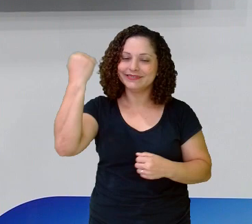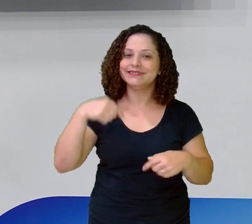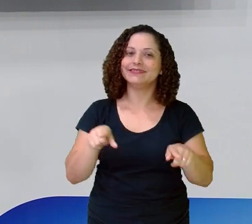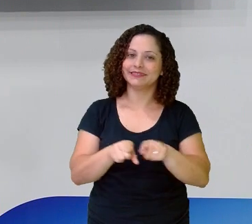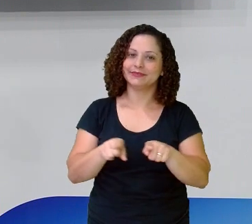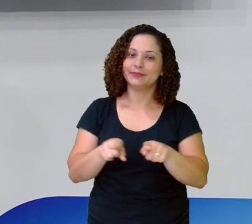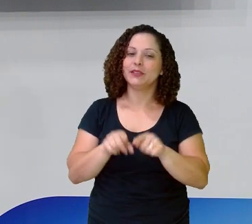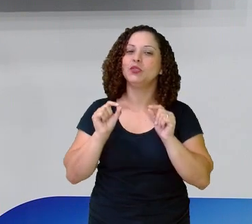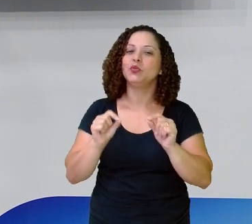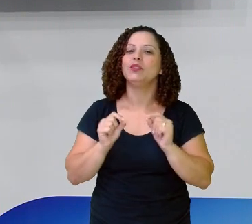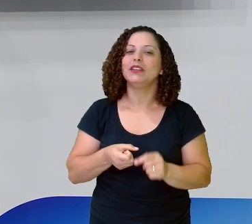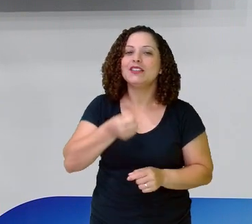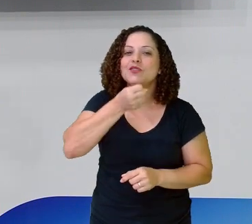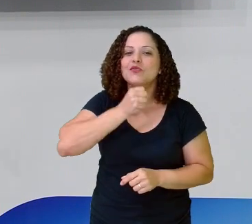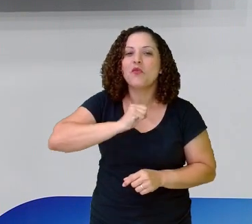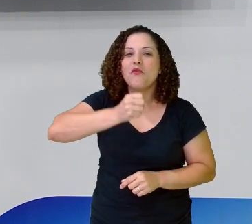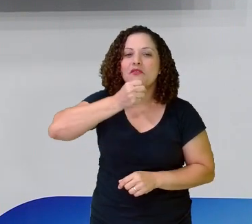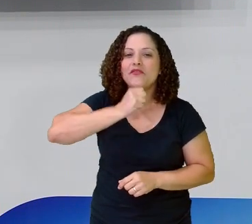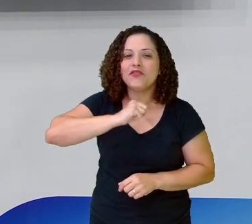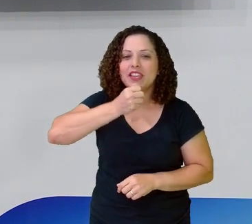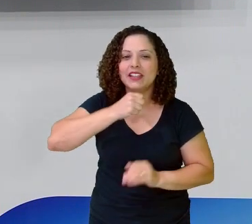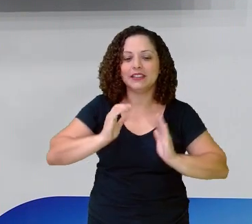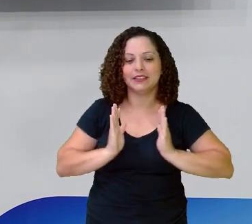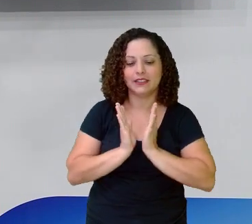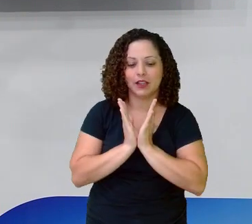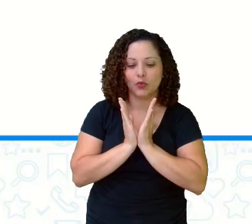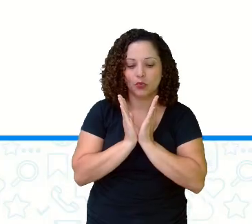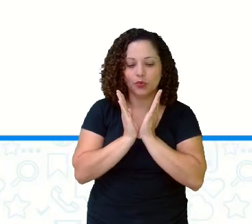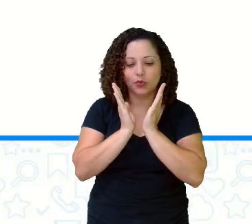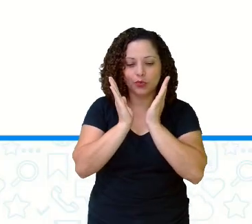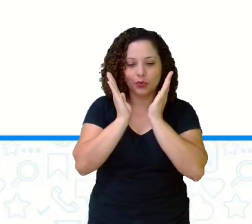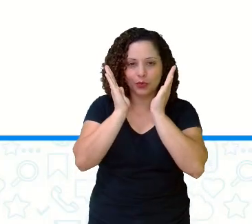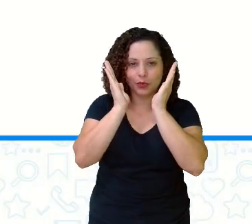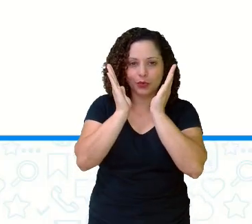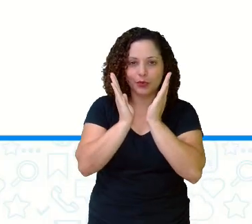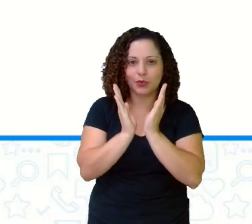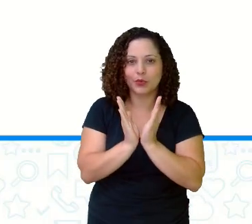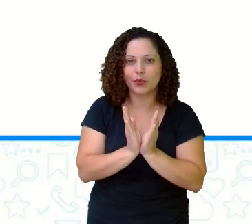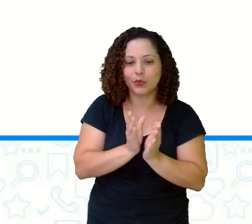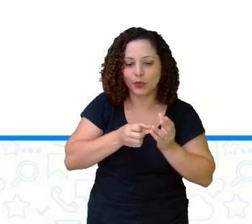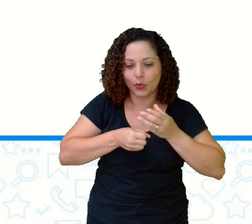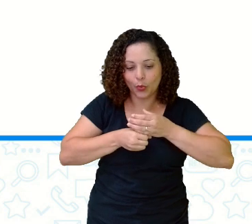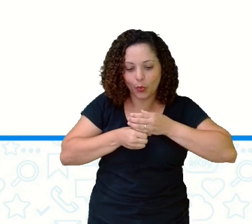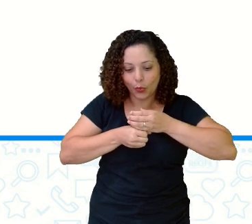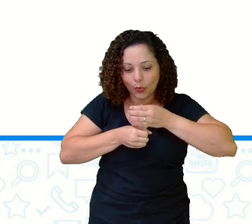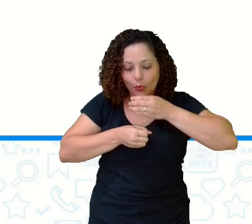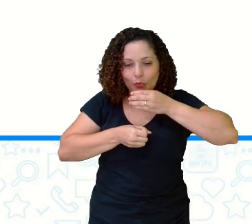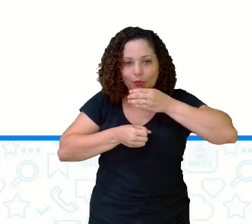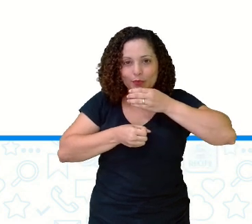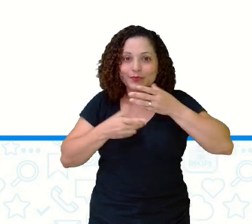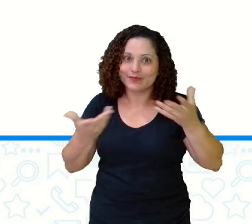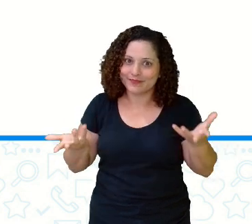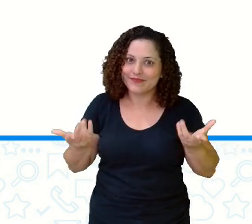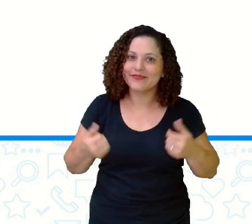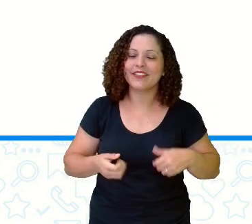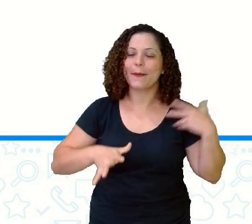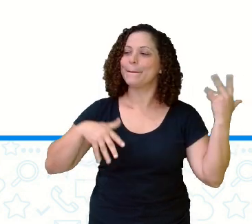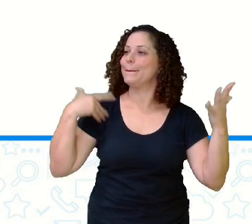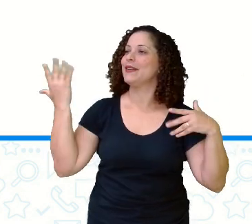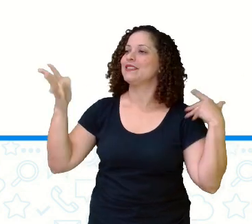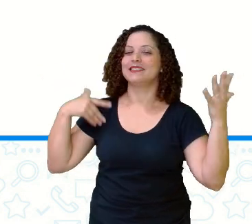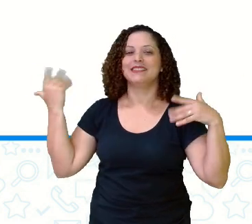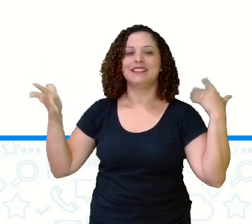falar, aquela casquinha gostosa que vocês tomam um sorvete quando vocês passeiam pelo 13 de maio, pelo Jardim do